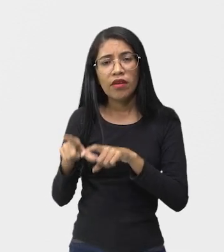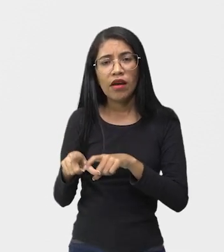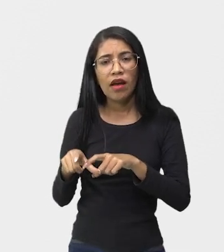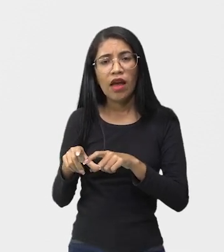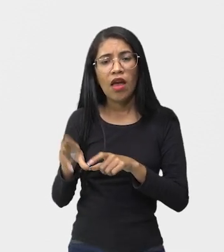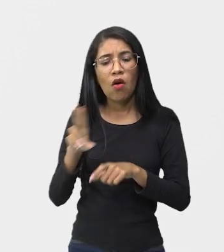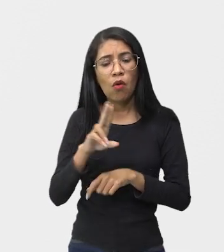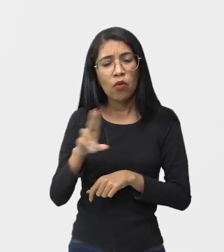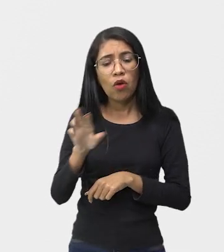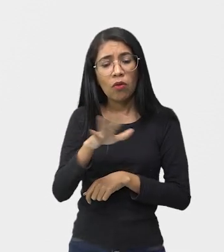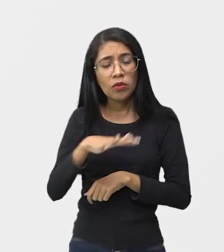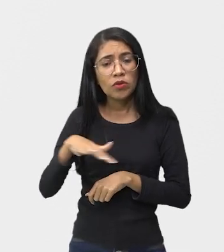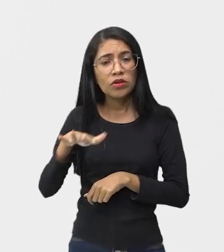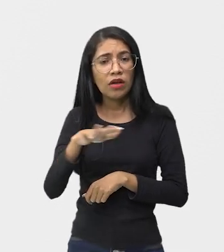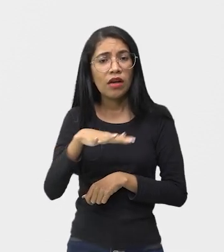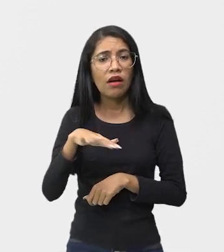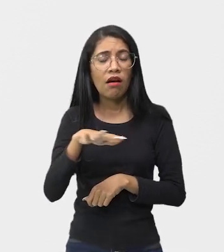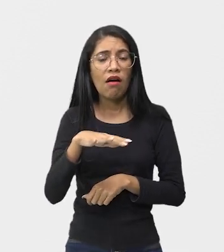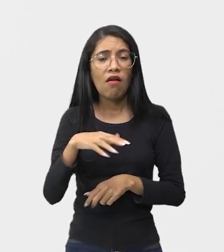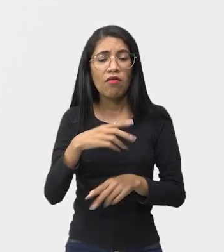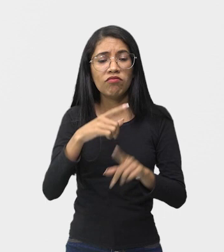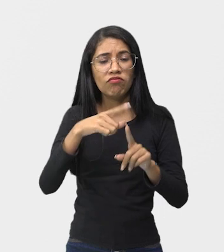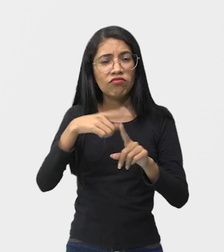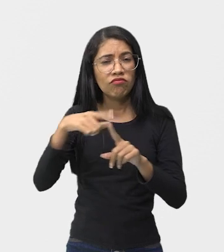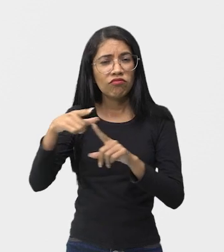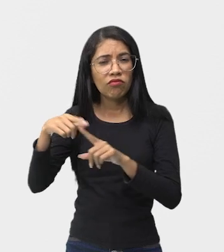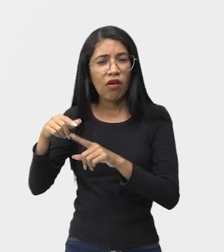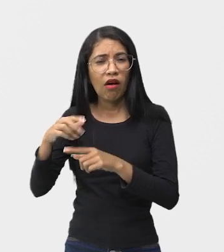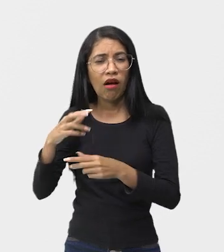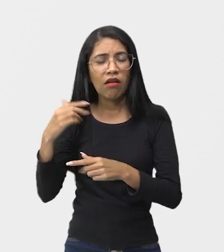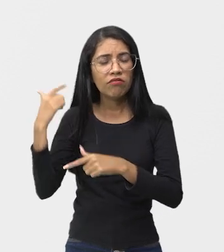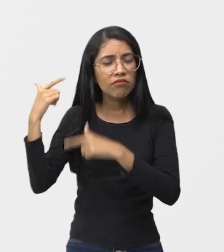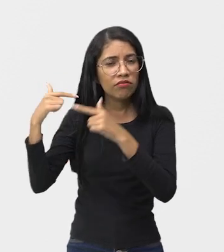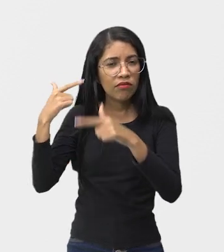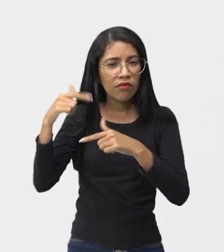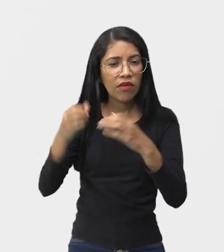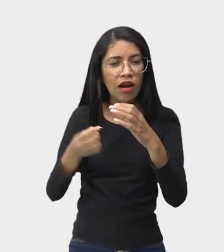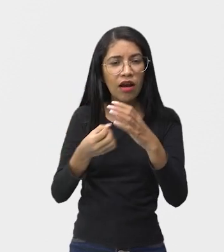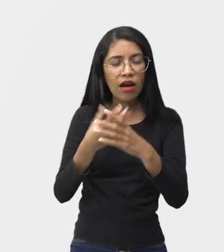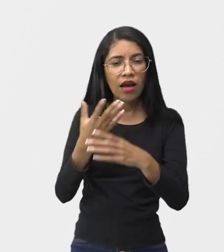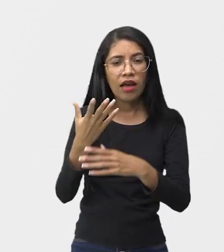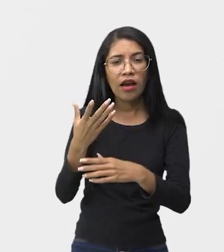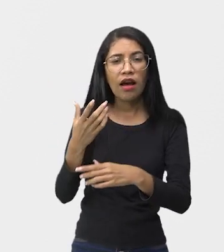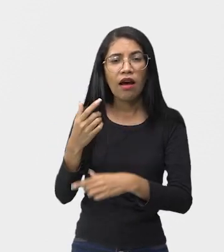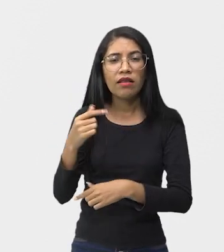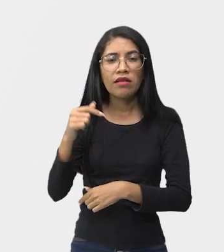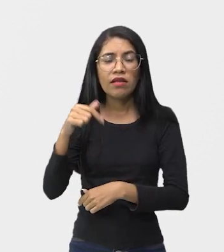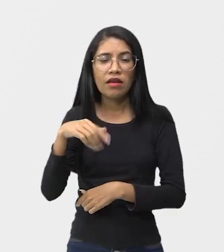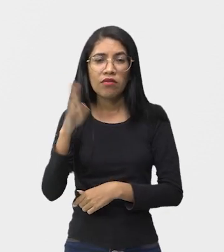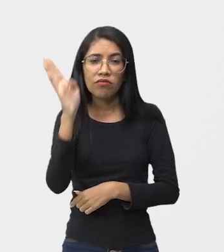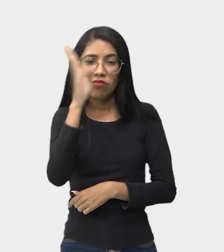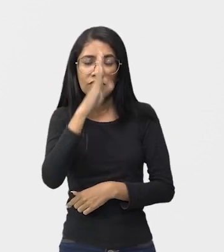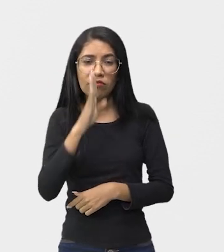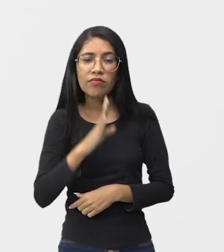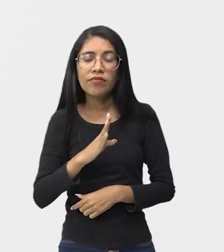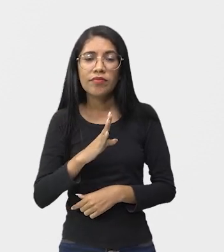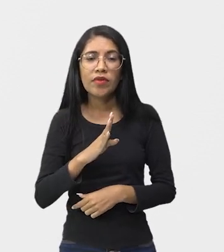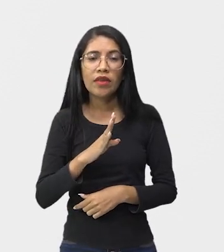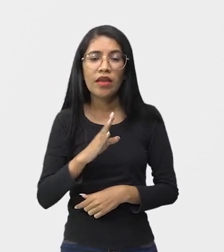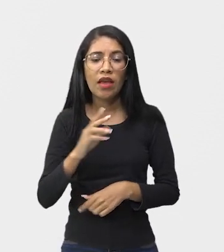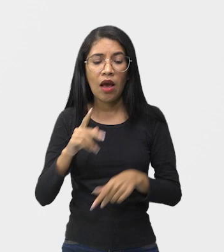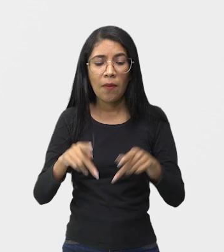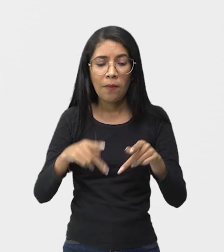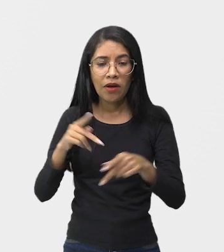termo genérico para nomear diversas tradições que foram criadas ou recriadas no Brasil